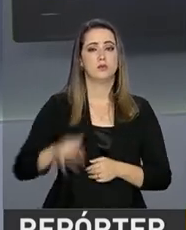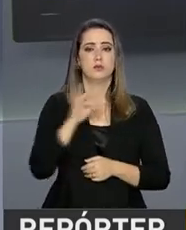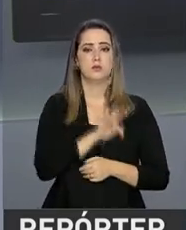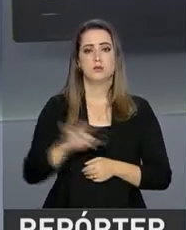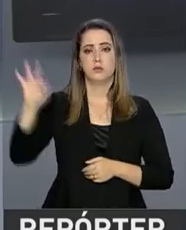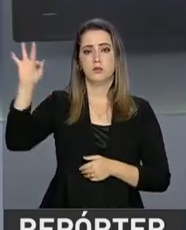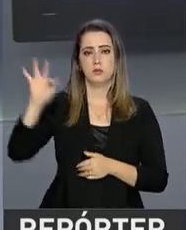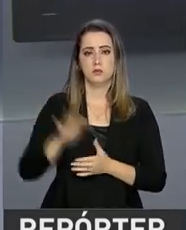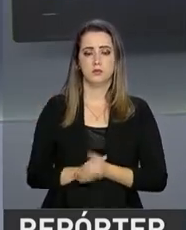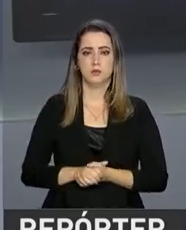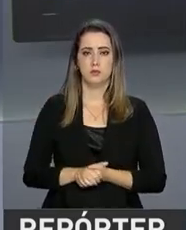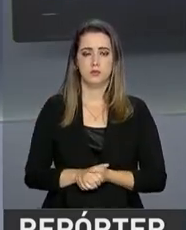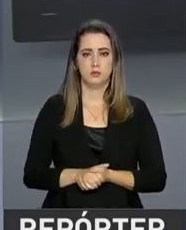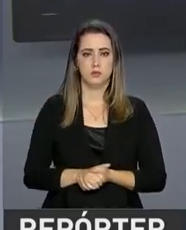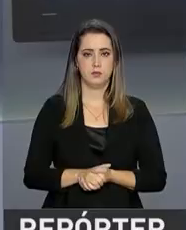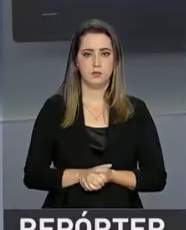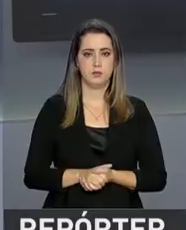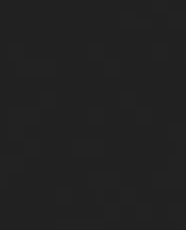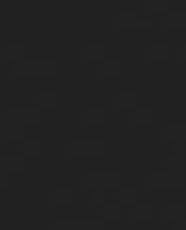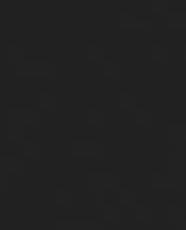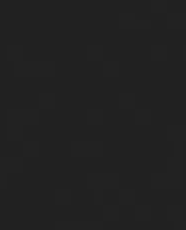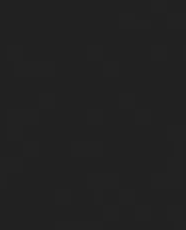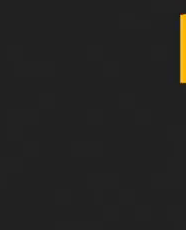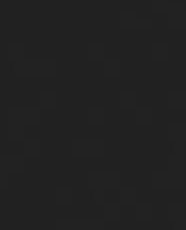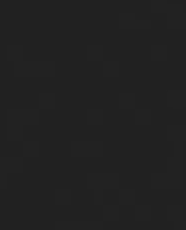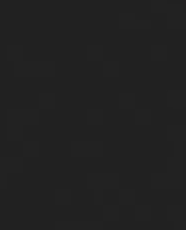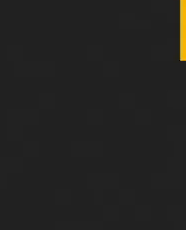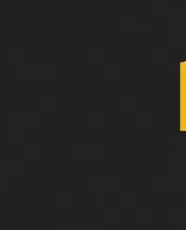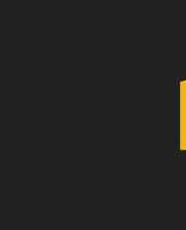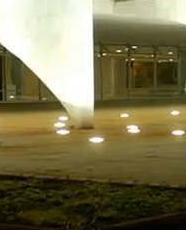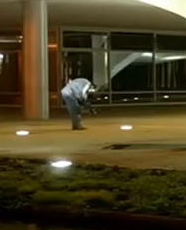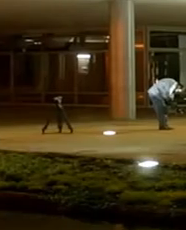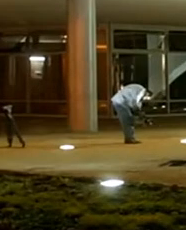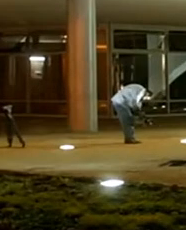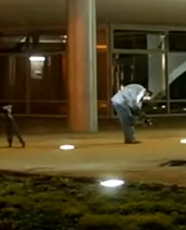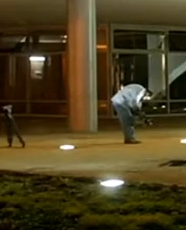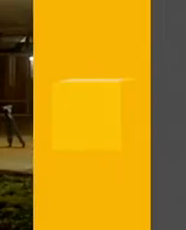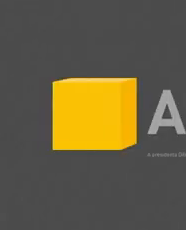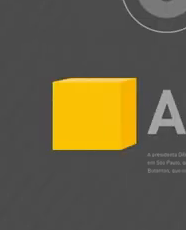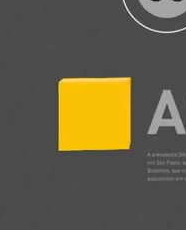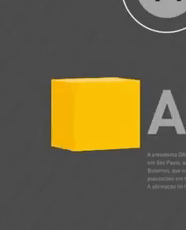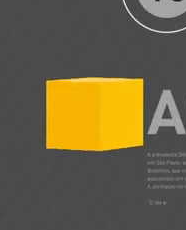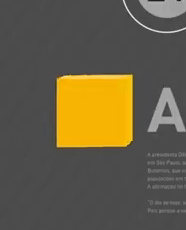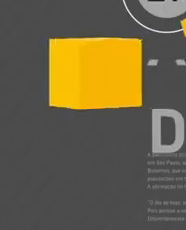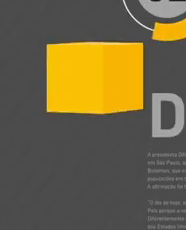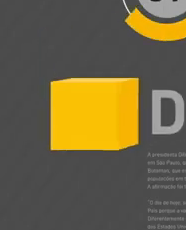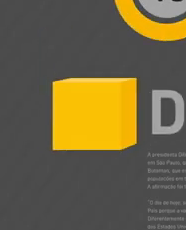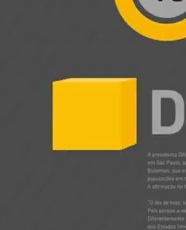NBR, a TV do Governo Federal.